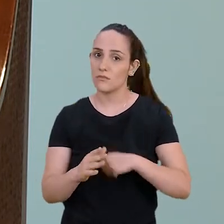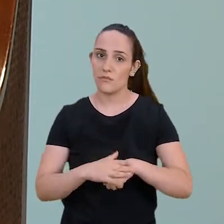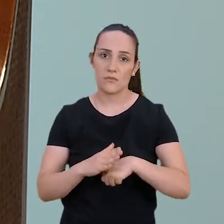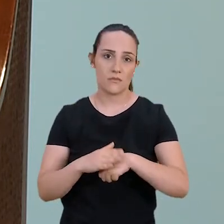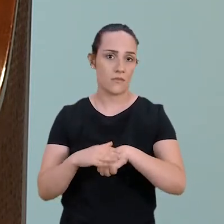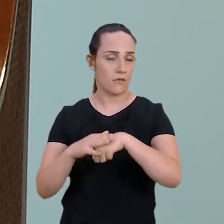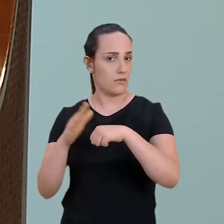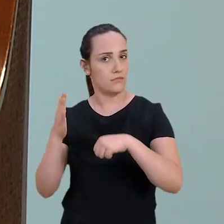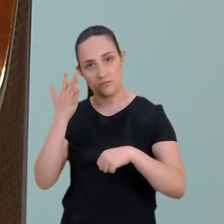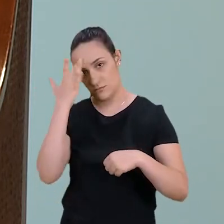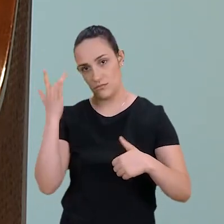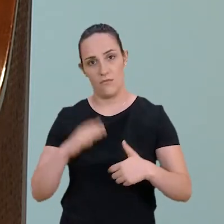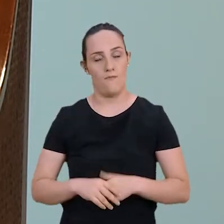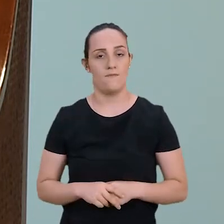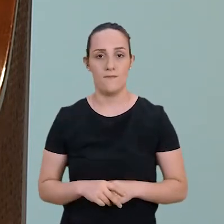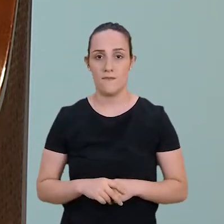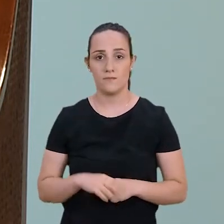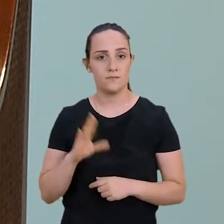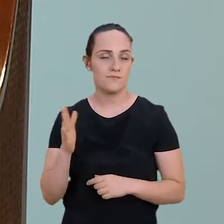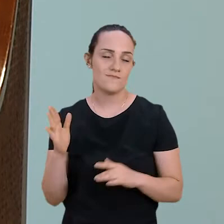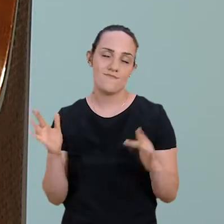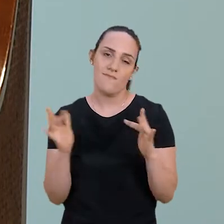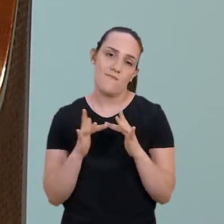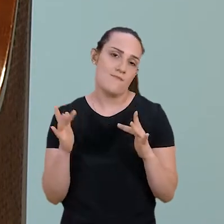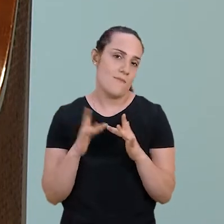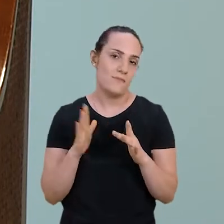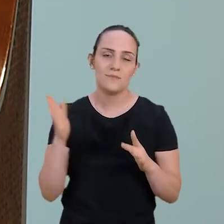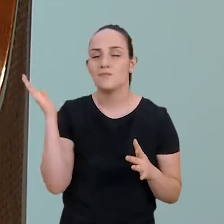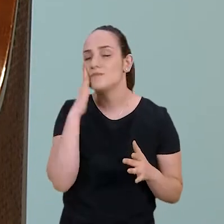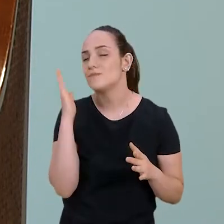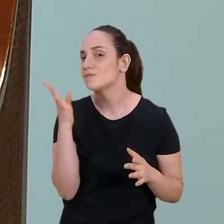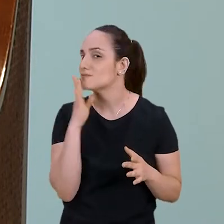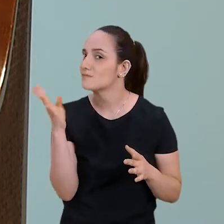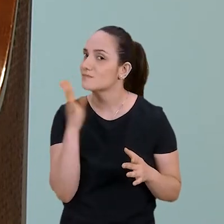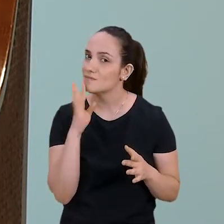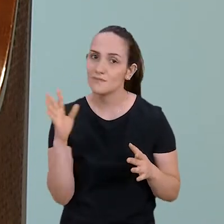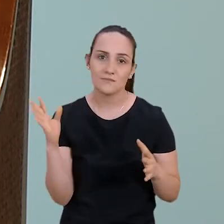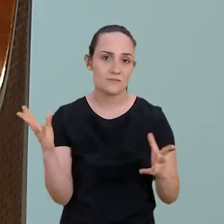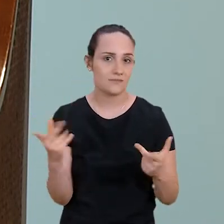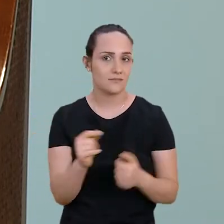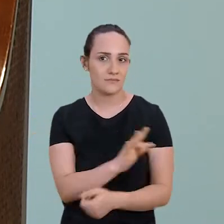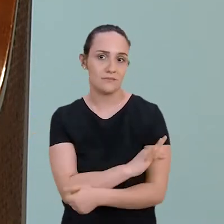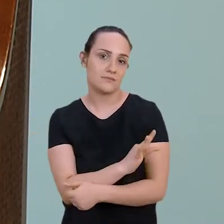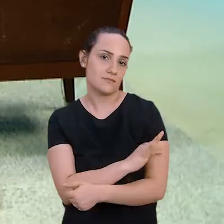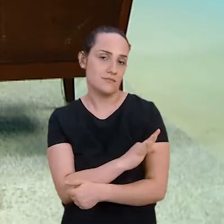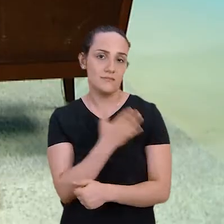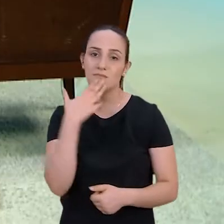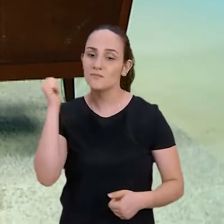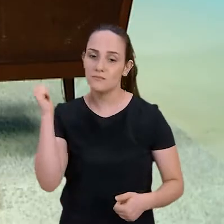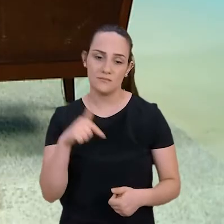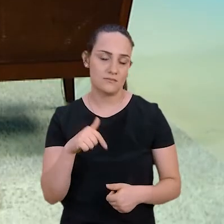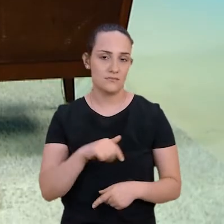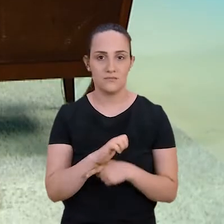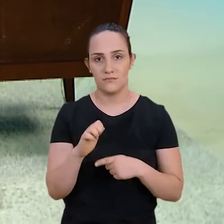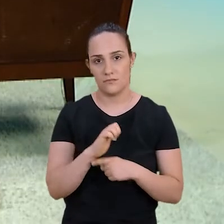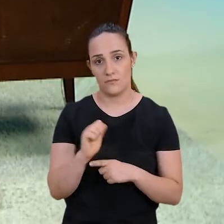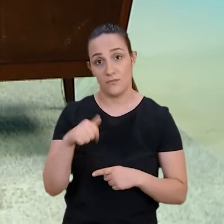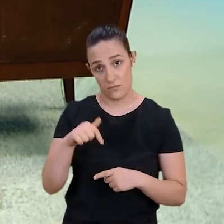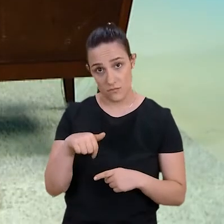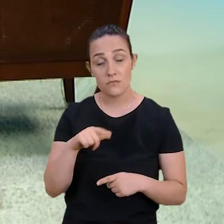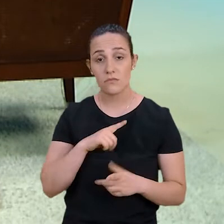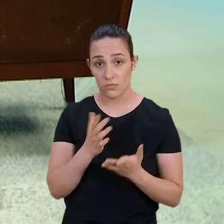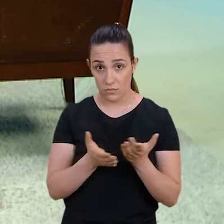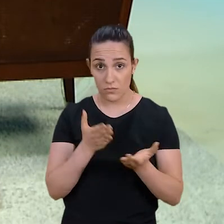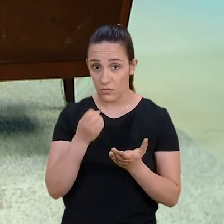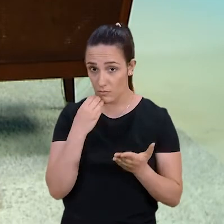mais familiarizados, entendeu? Com as últimas terapias, com as novas técnicas, do que os daqui. Então, não é que não existe